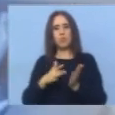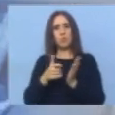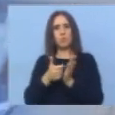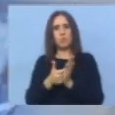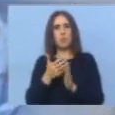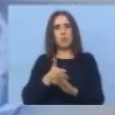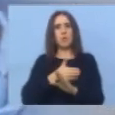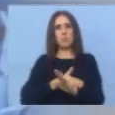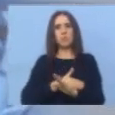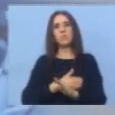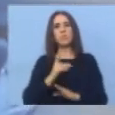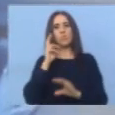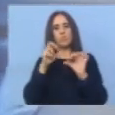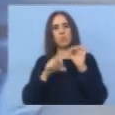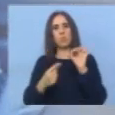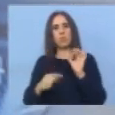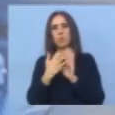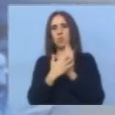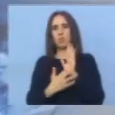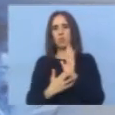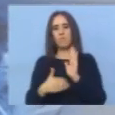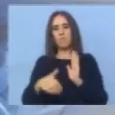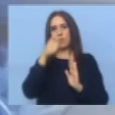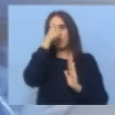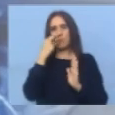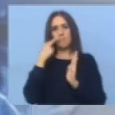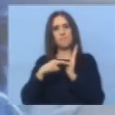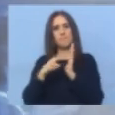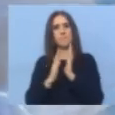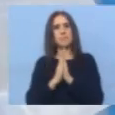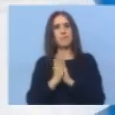antes vamos escutar esse texto que é lido nas missas de domingo.